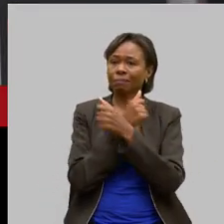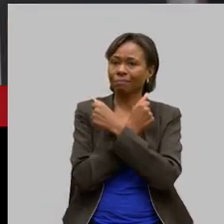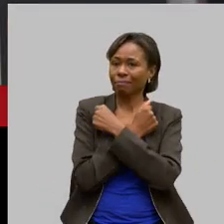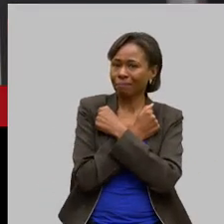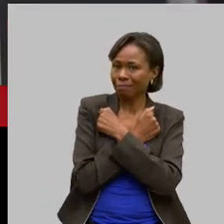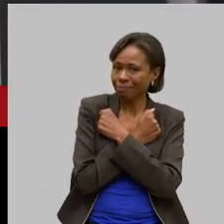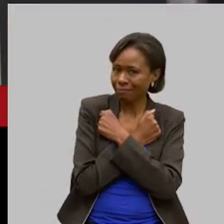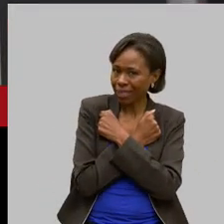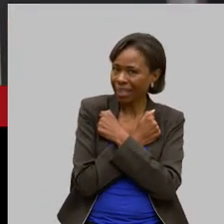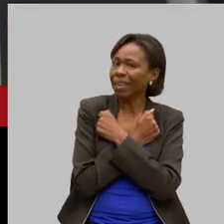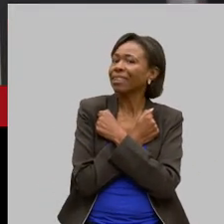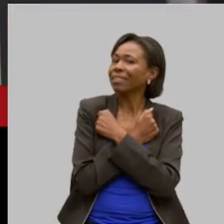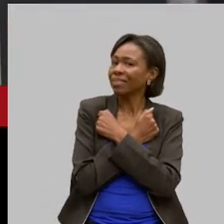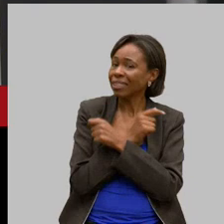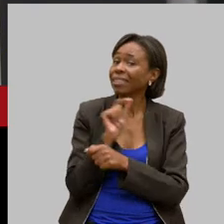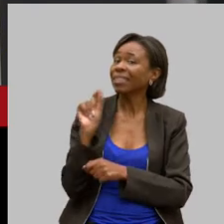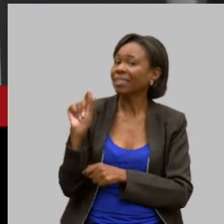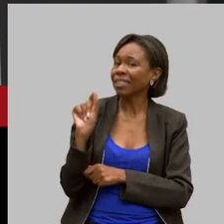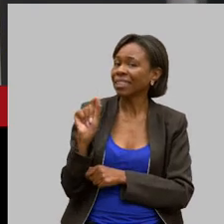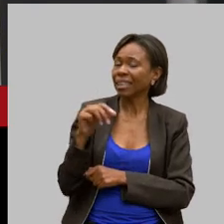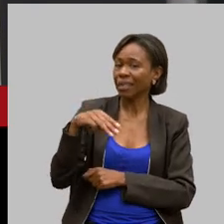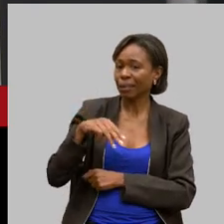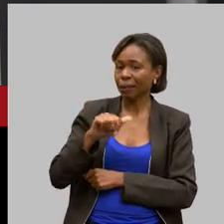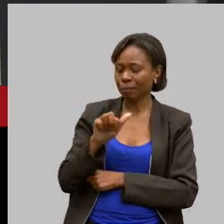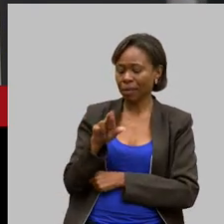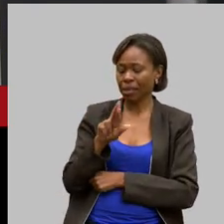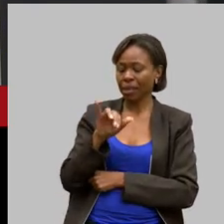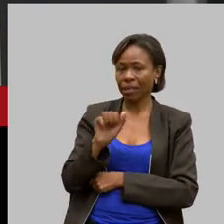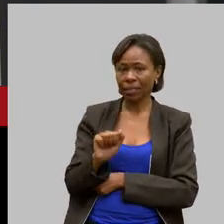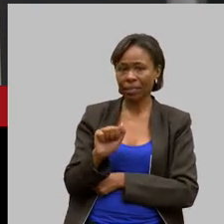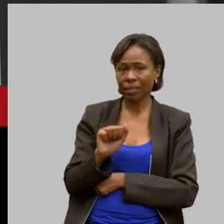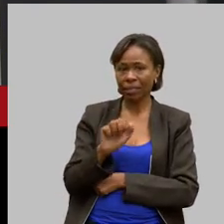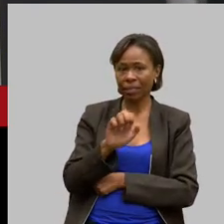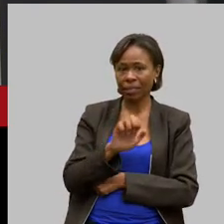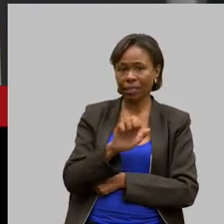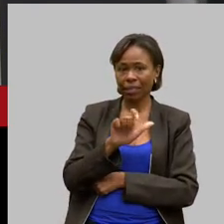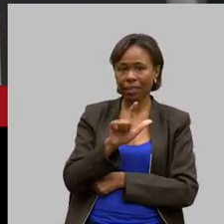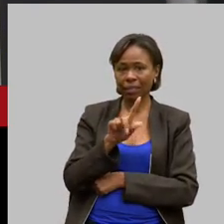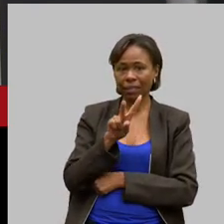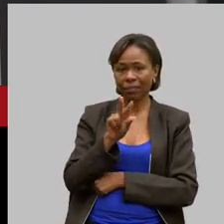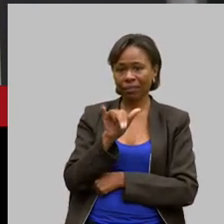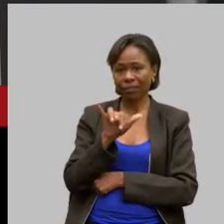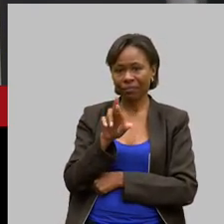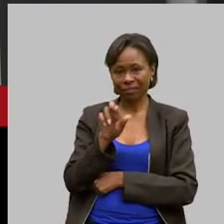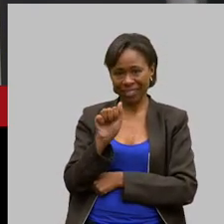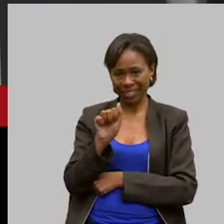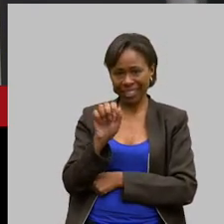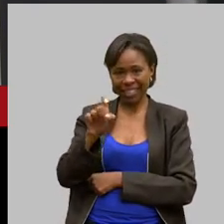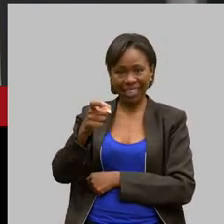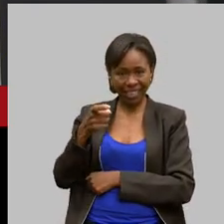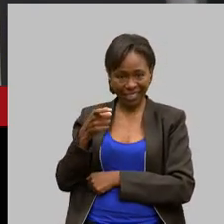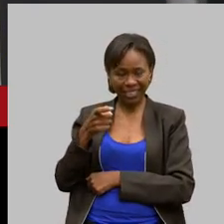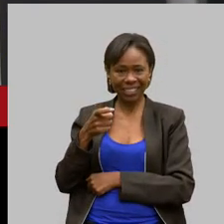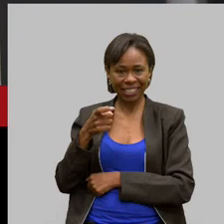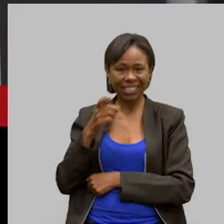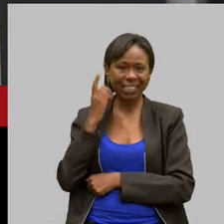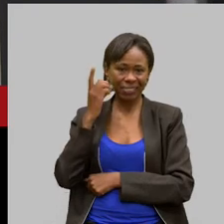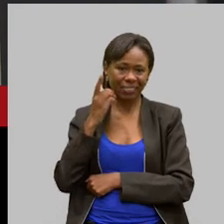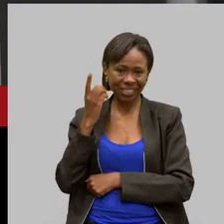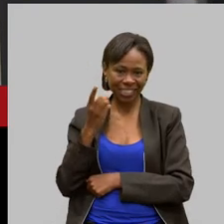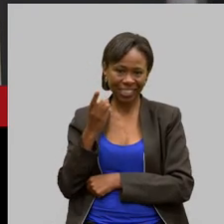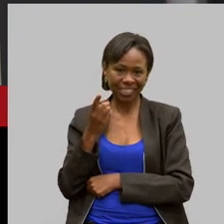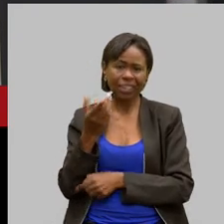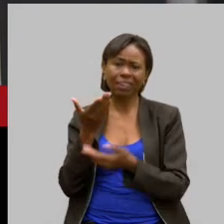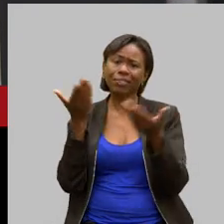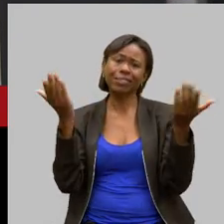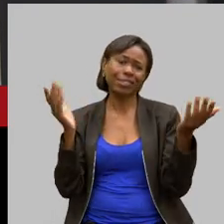nossa querida Maria Elvira ex-deputada viu Cris Ô gente todo mundo vai embora